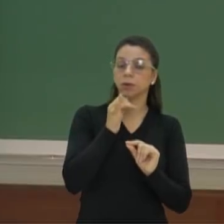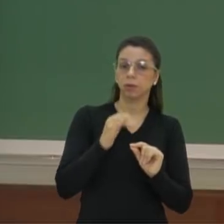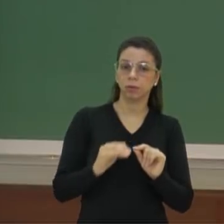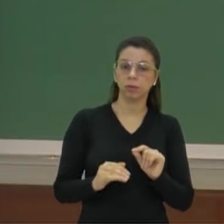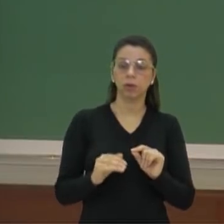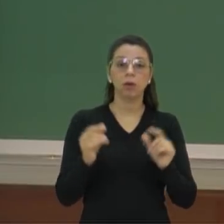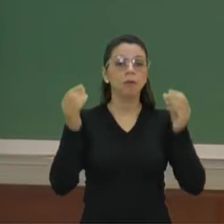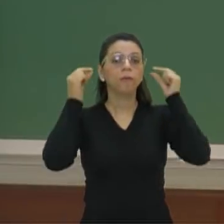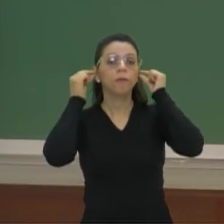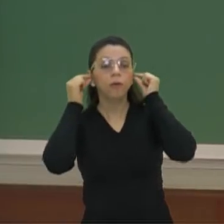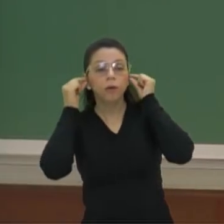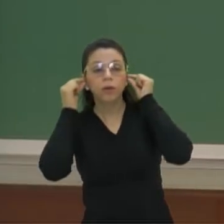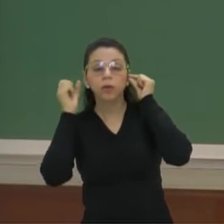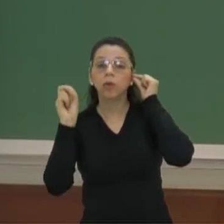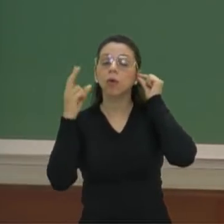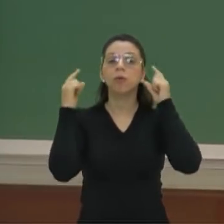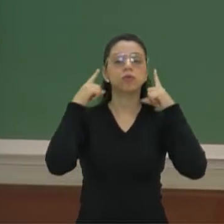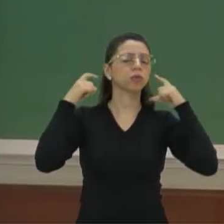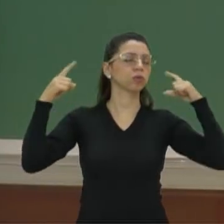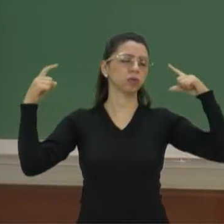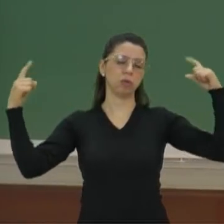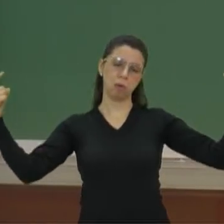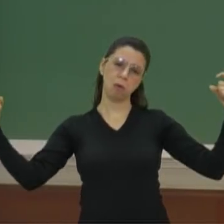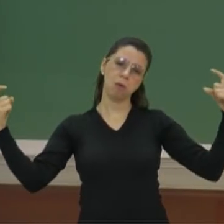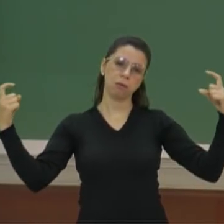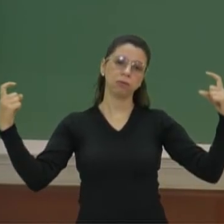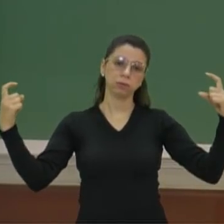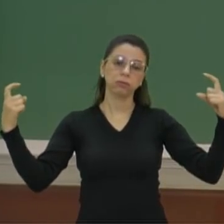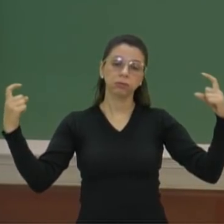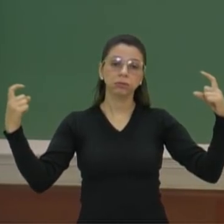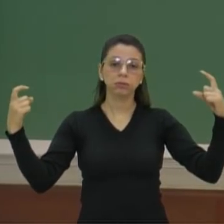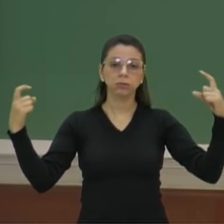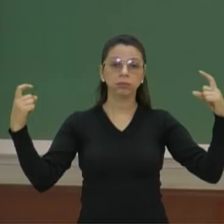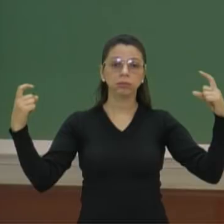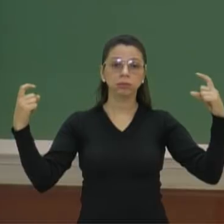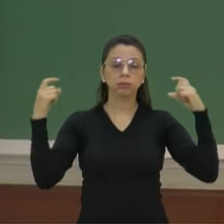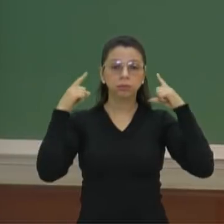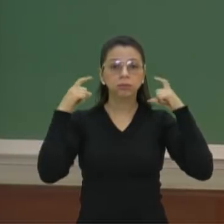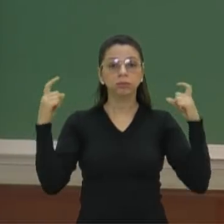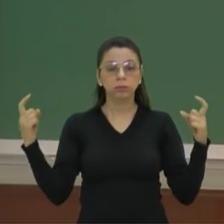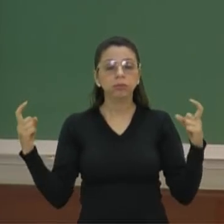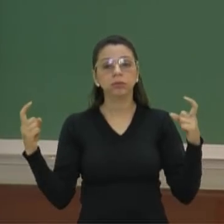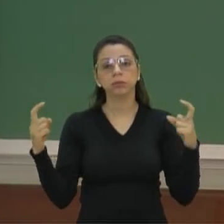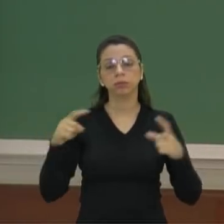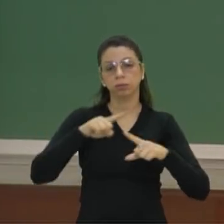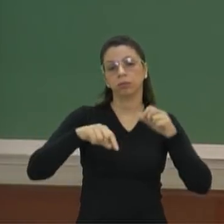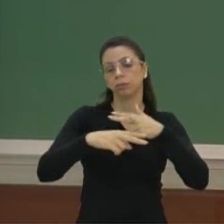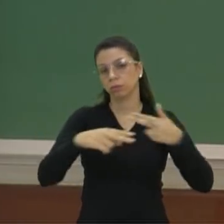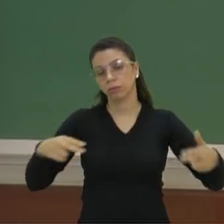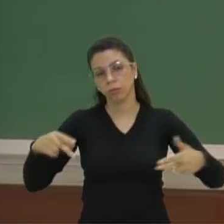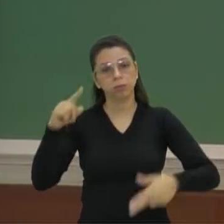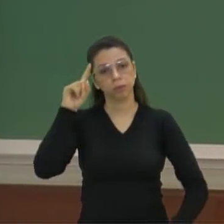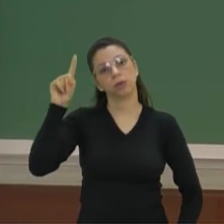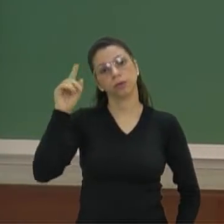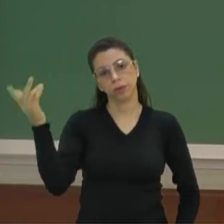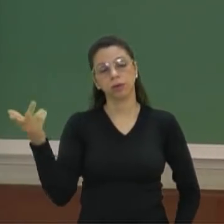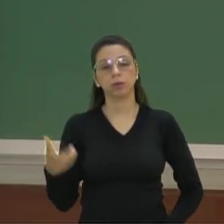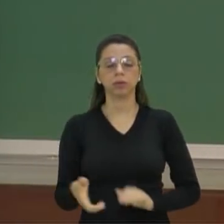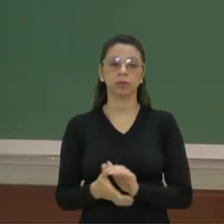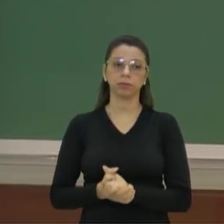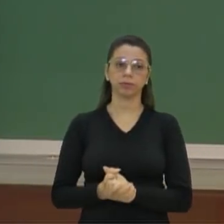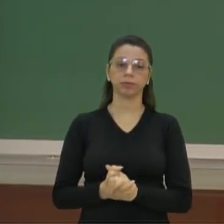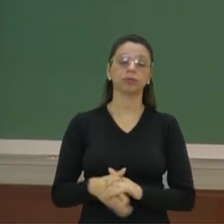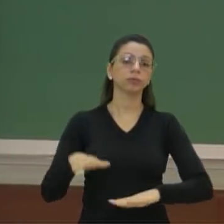fone de ouvido ou exposta a altos sons de objetos no cotidiano. Então, olhem